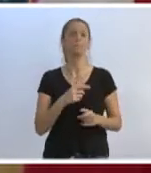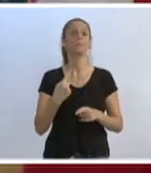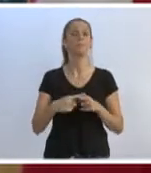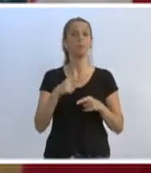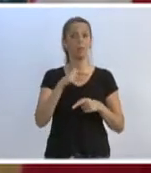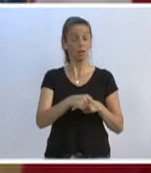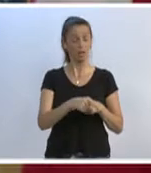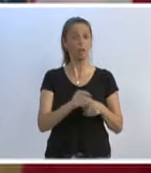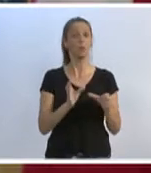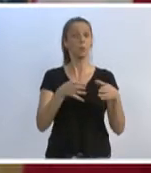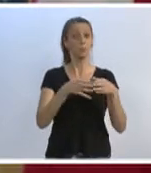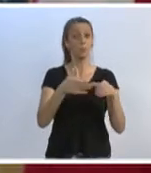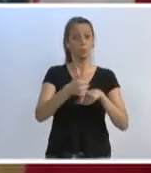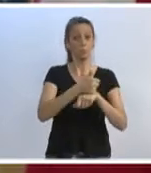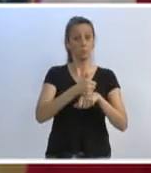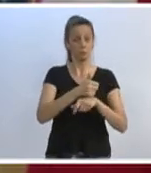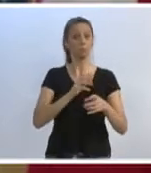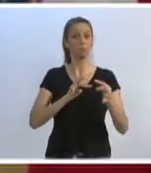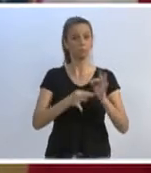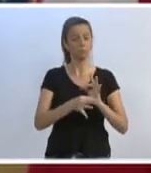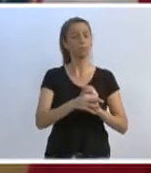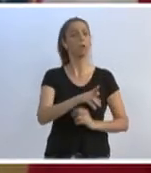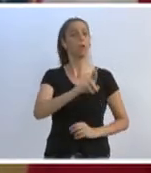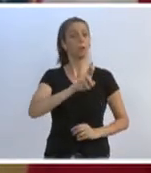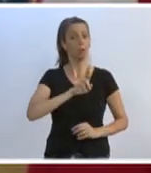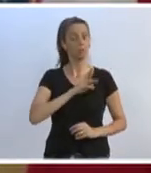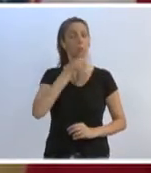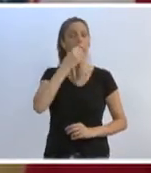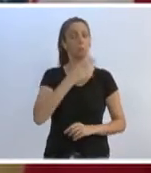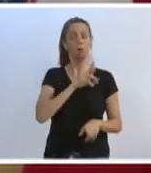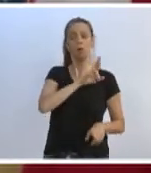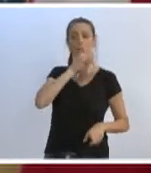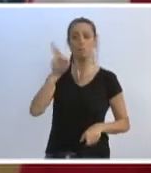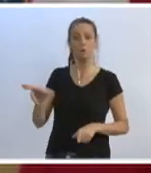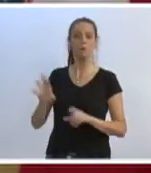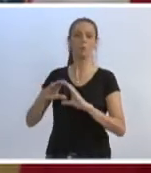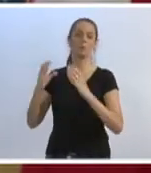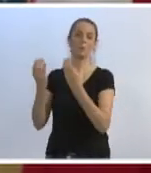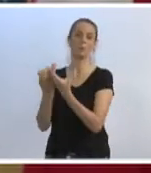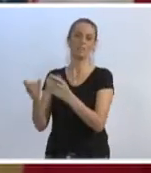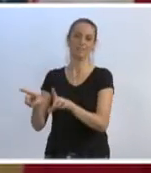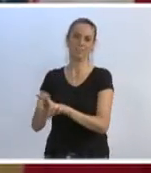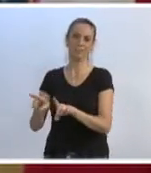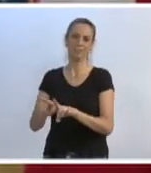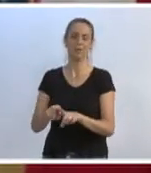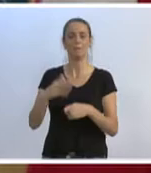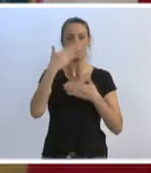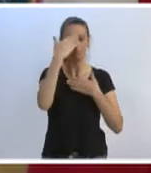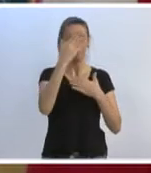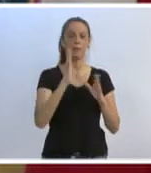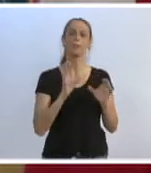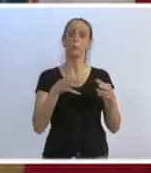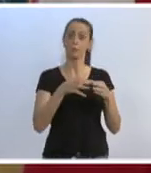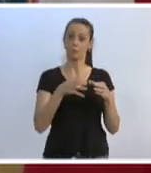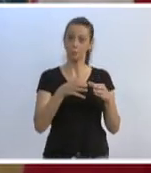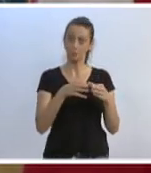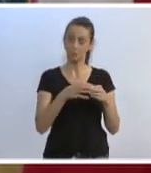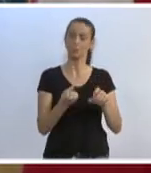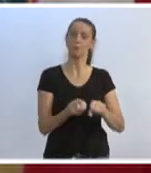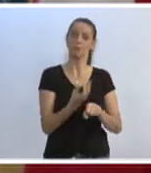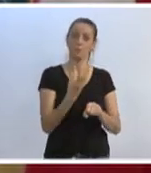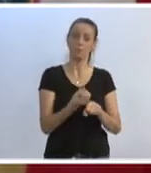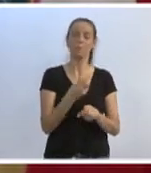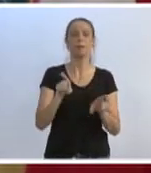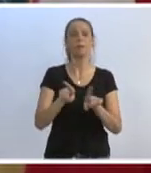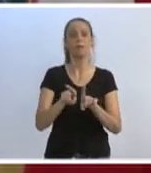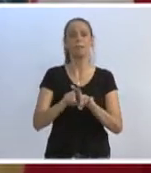técnicas toda a a as respostas necessárias que vem pedindo quero agradecer a toda a equipe do samae bem como também na pessoa